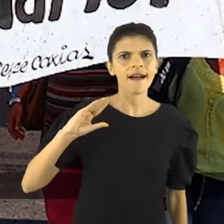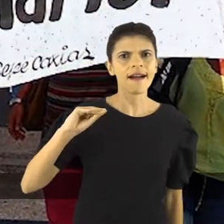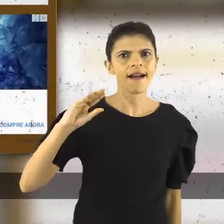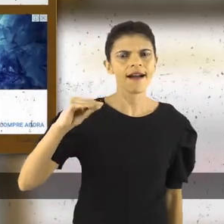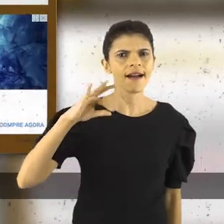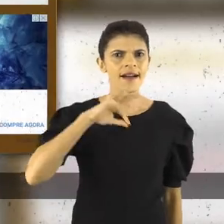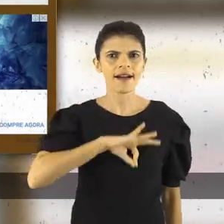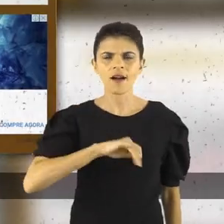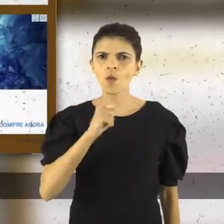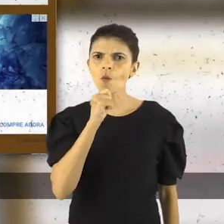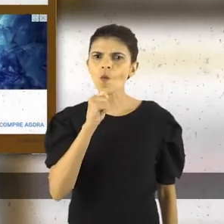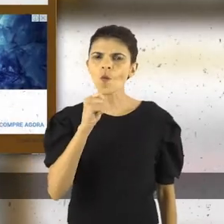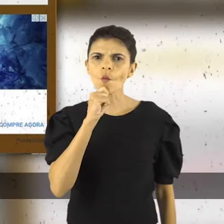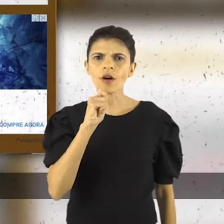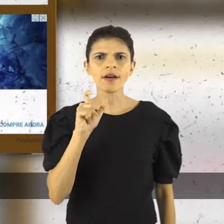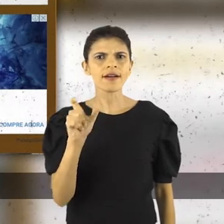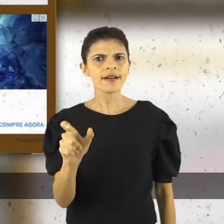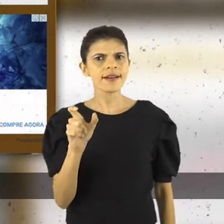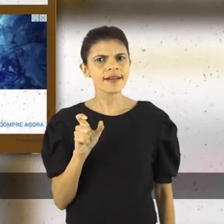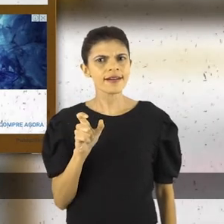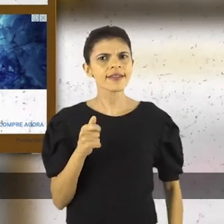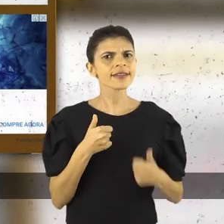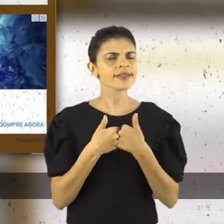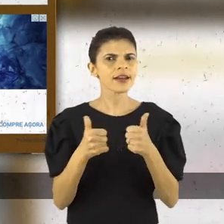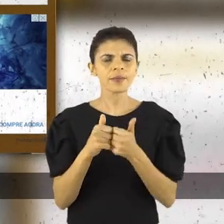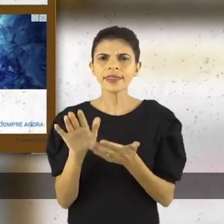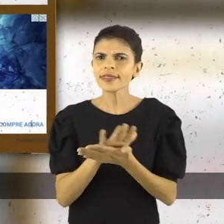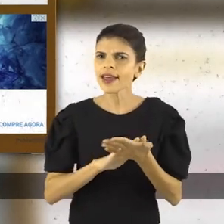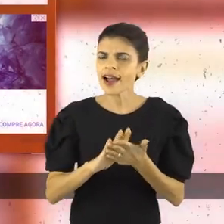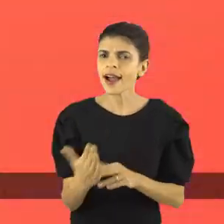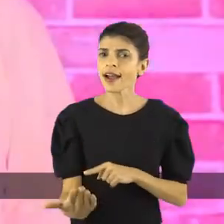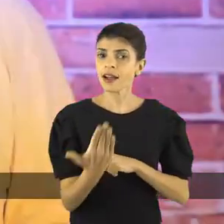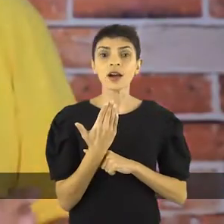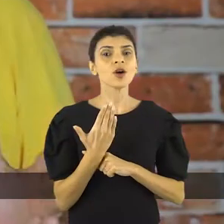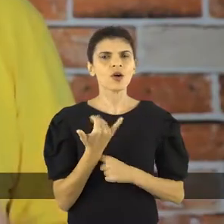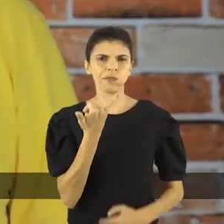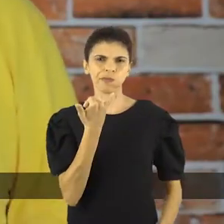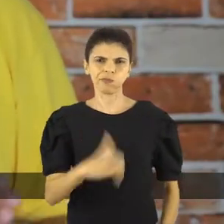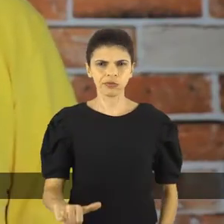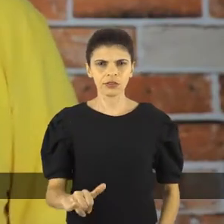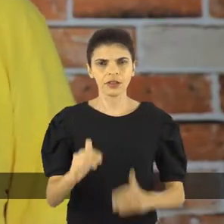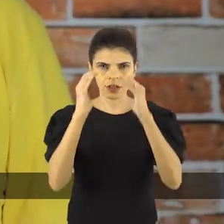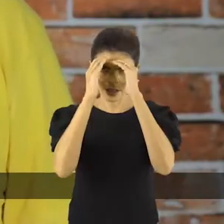sem receber, sem vale-transporte, sem qualquer benefício. Isso se